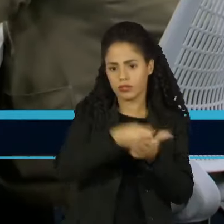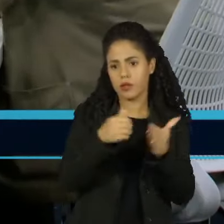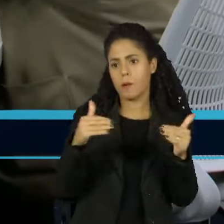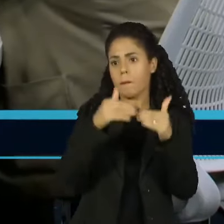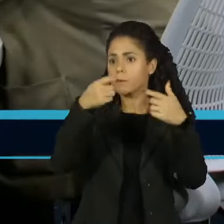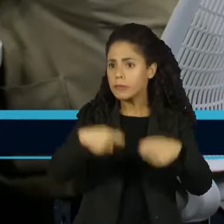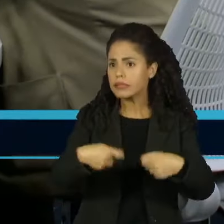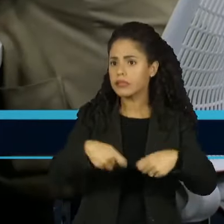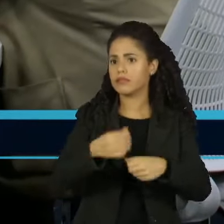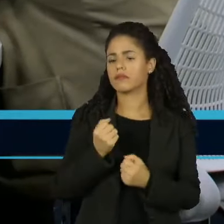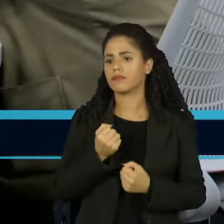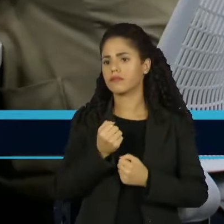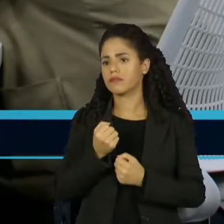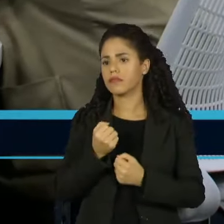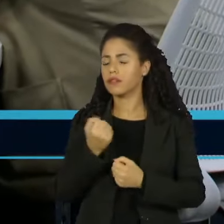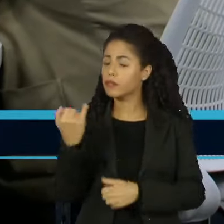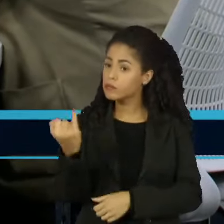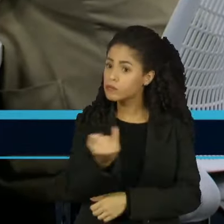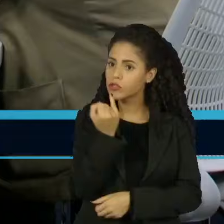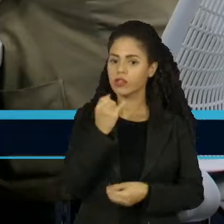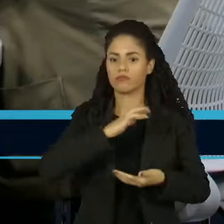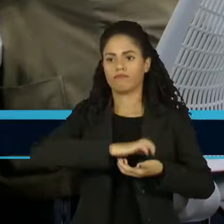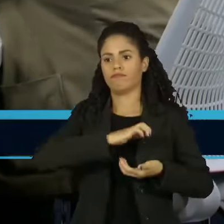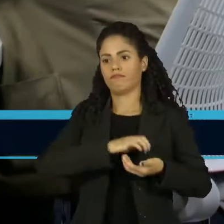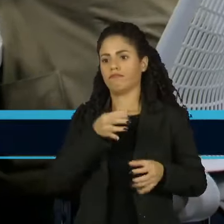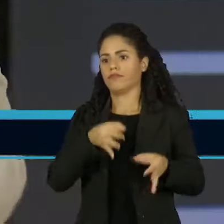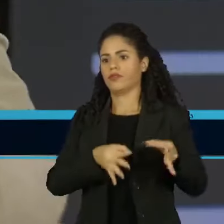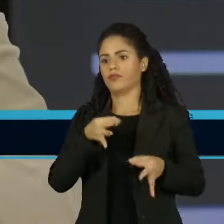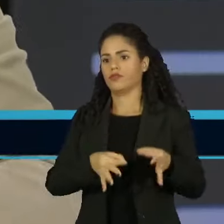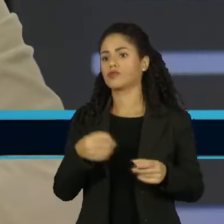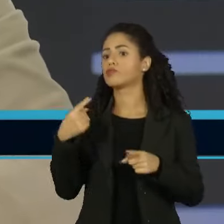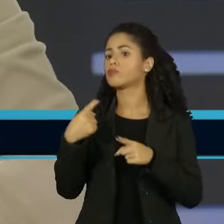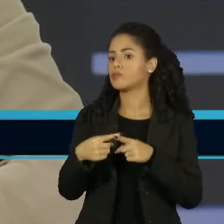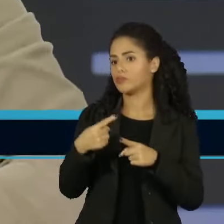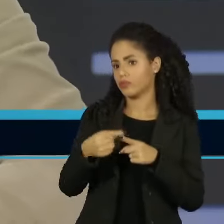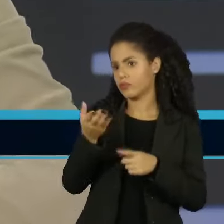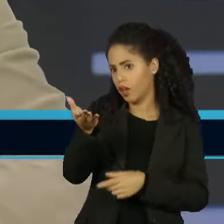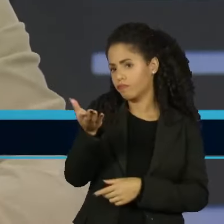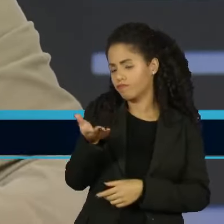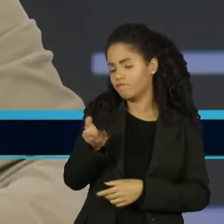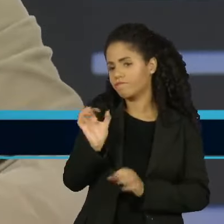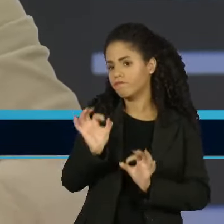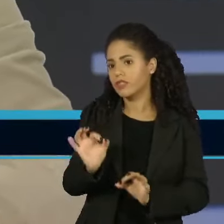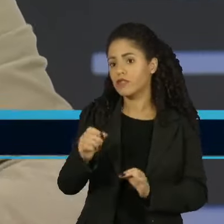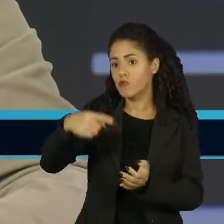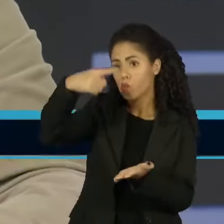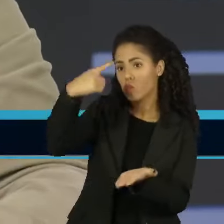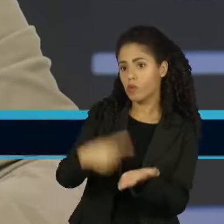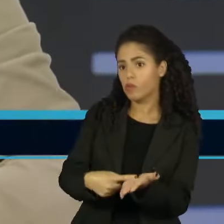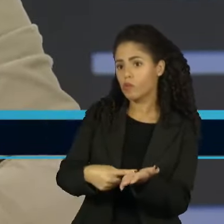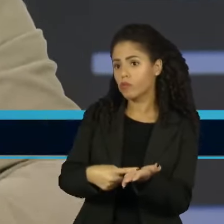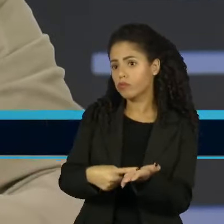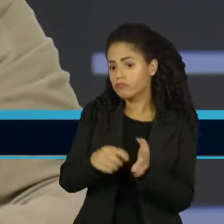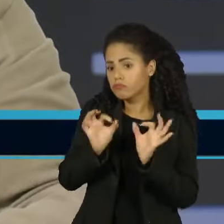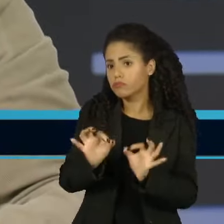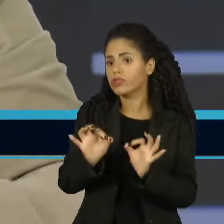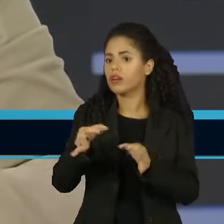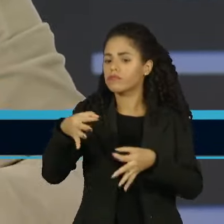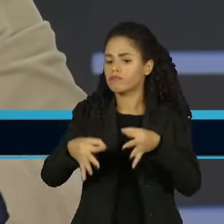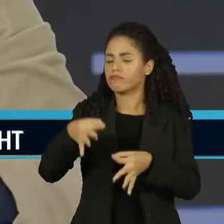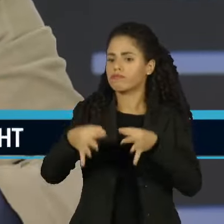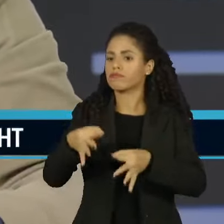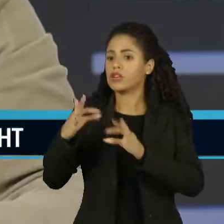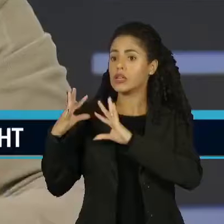de aplicação da justiça e da lei, né, porque, como bem diz, isso foi um acordo ajustado voluntariamente